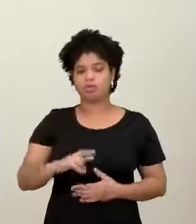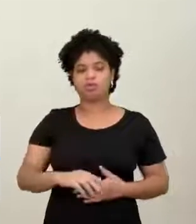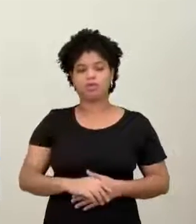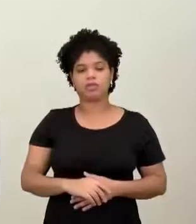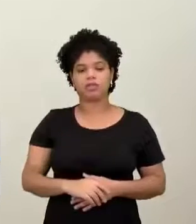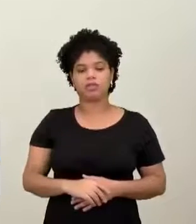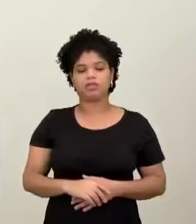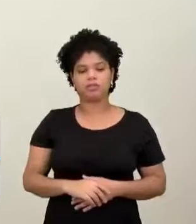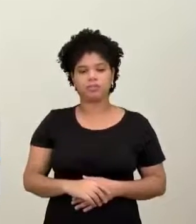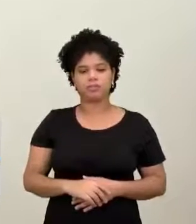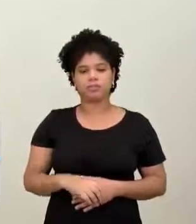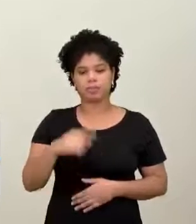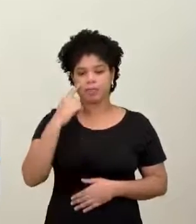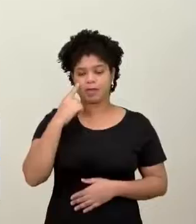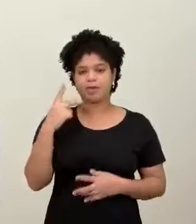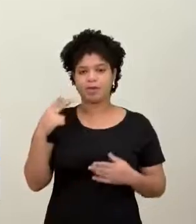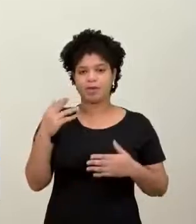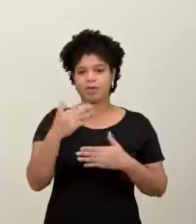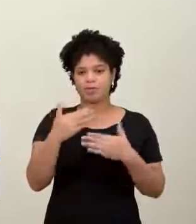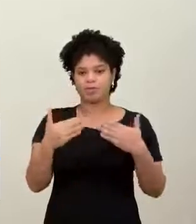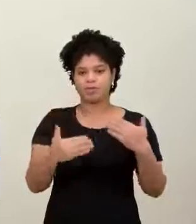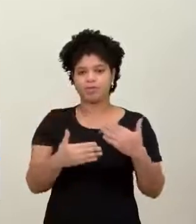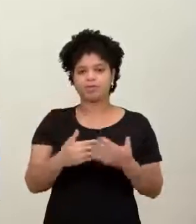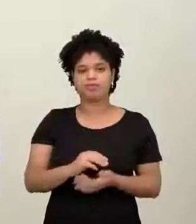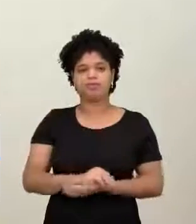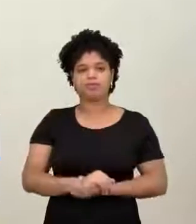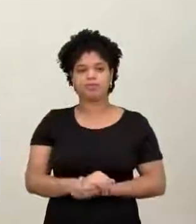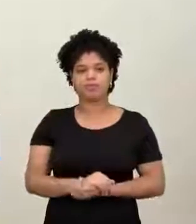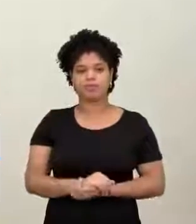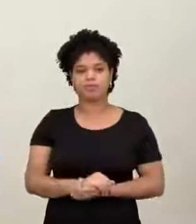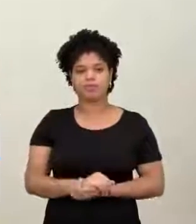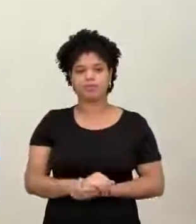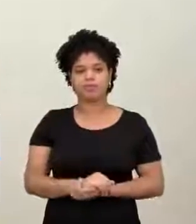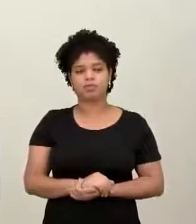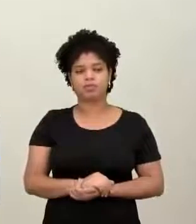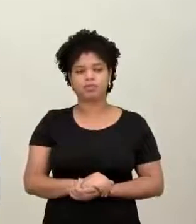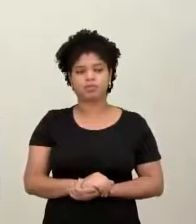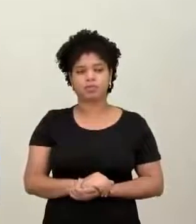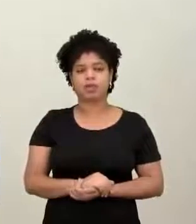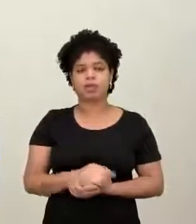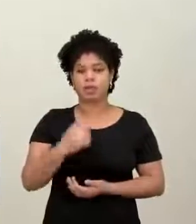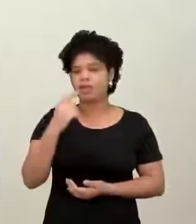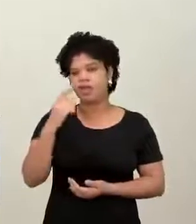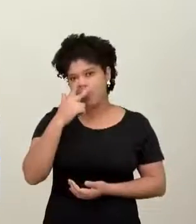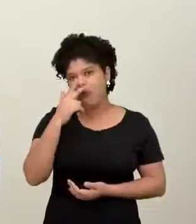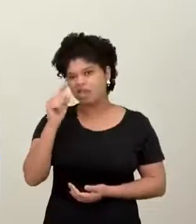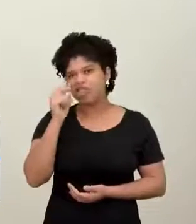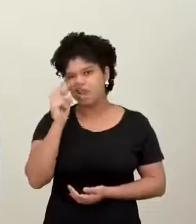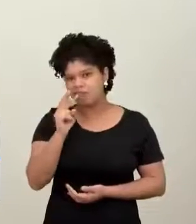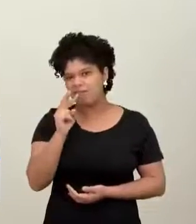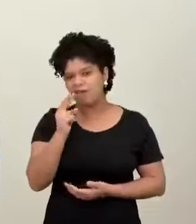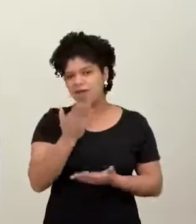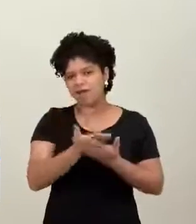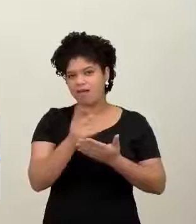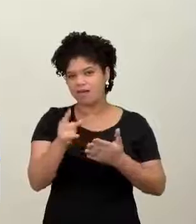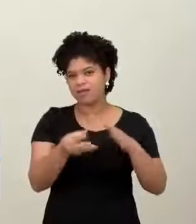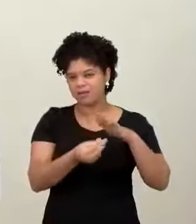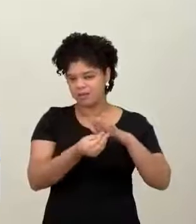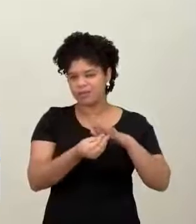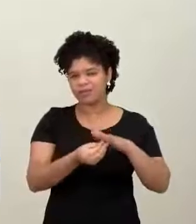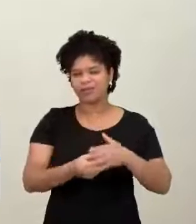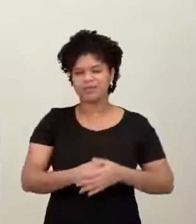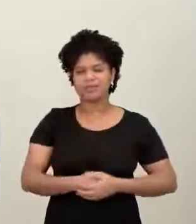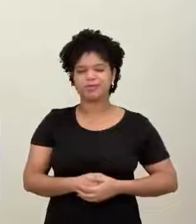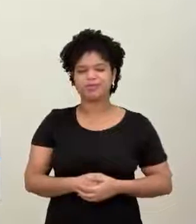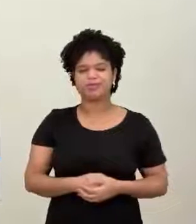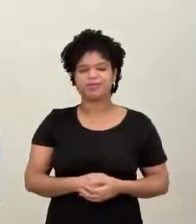aqui no slide nosso. Eita, o David pegou a aula no repositório. Só pode ter sido isso. Vamos lá, então. Então, eu não sei se